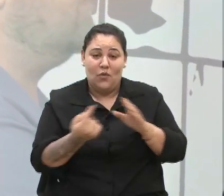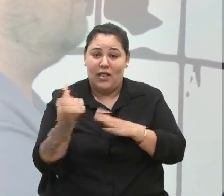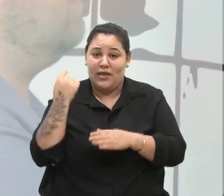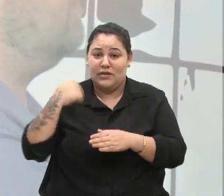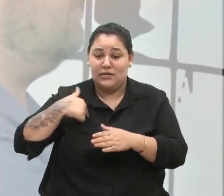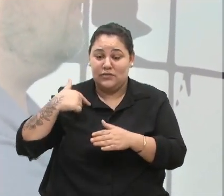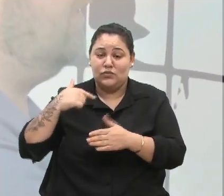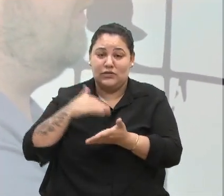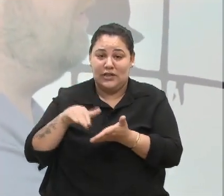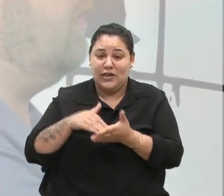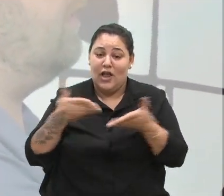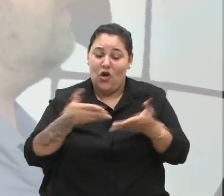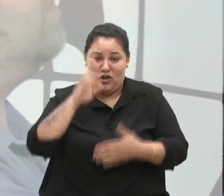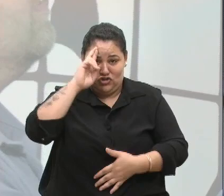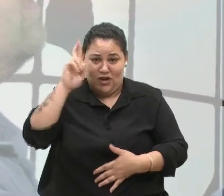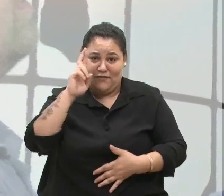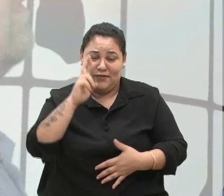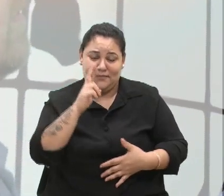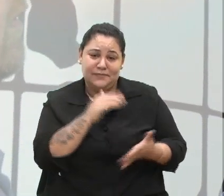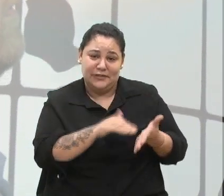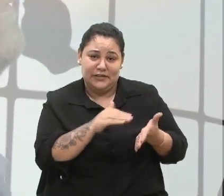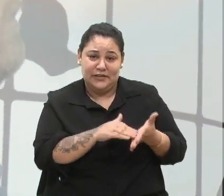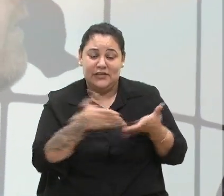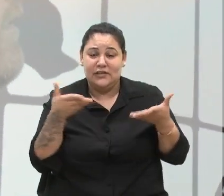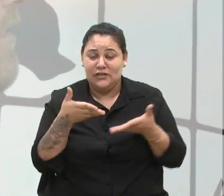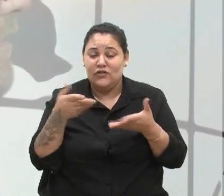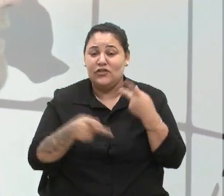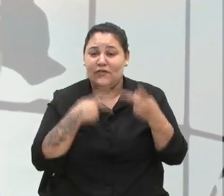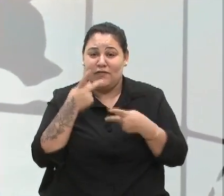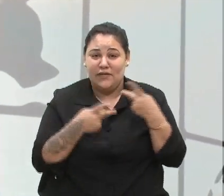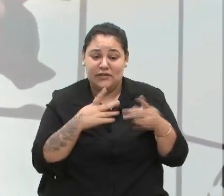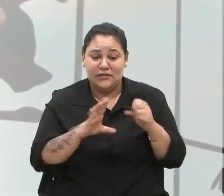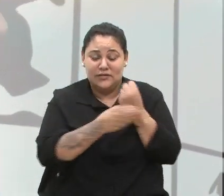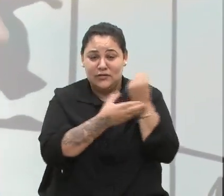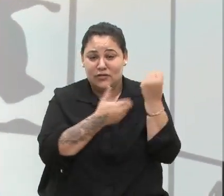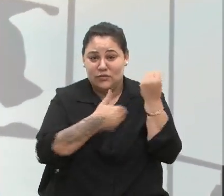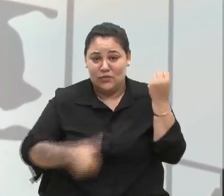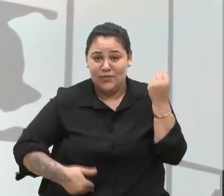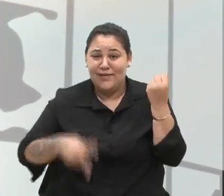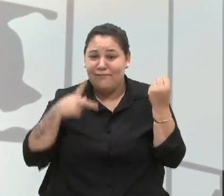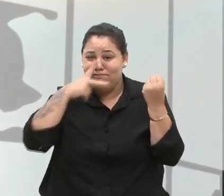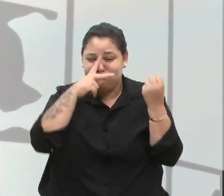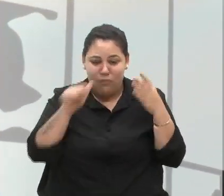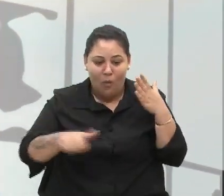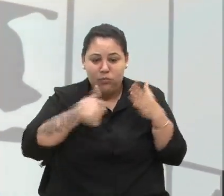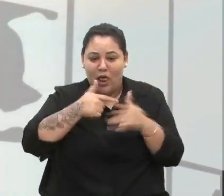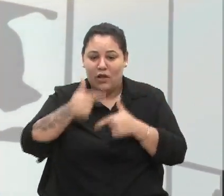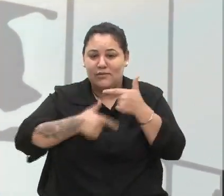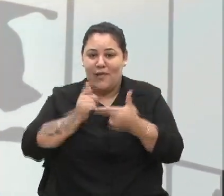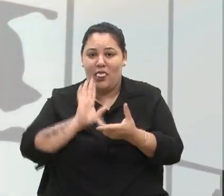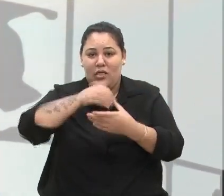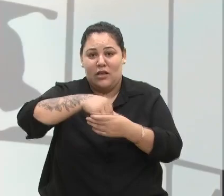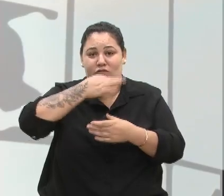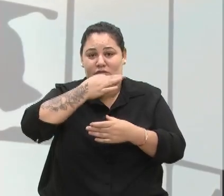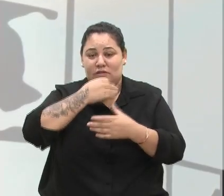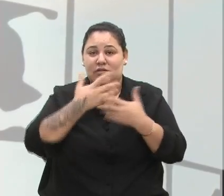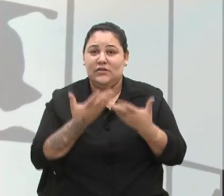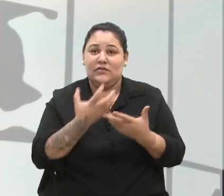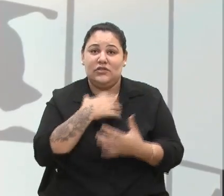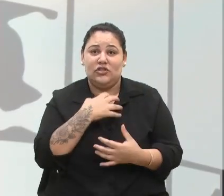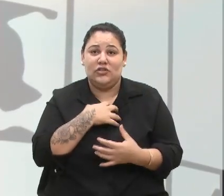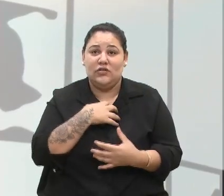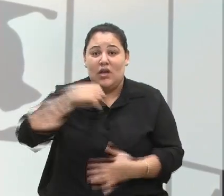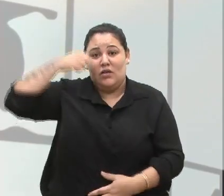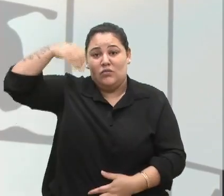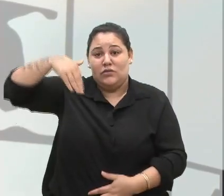trago as pautas de segurança pública para que fortaleçamos a nossa segurança pública no município de Caxias do Sul, né? E sim, a iluminação pública ela